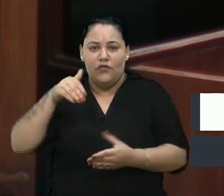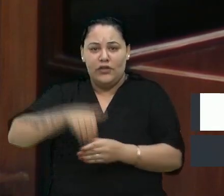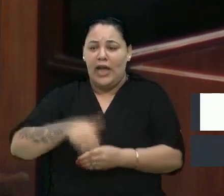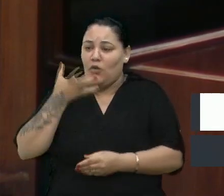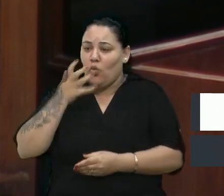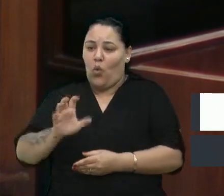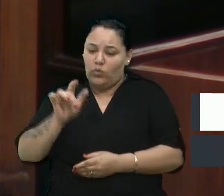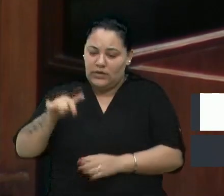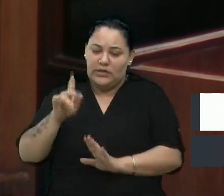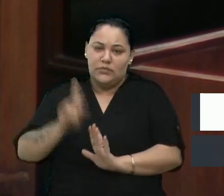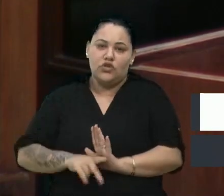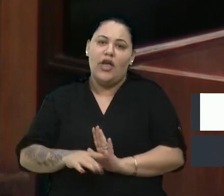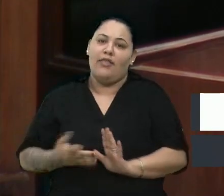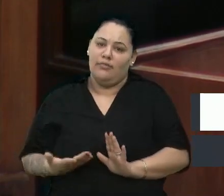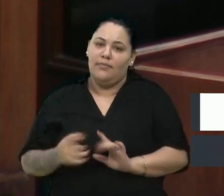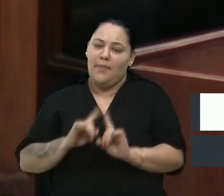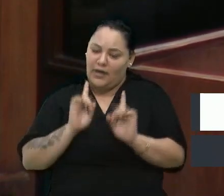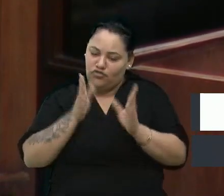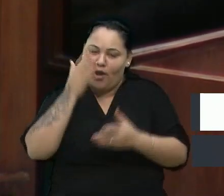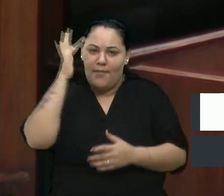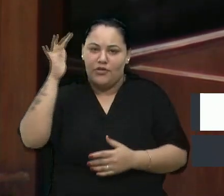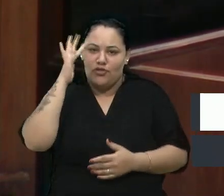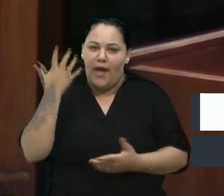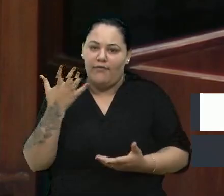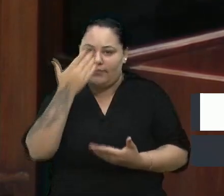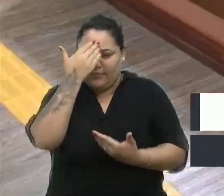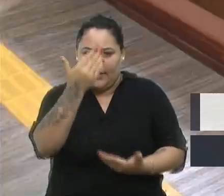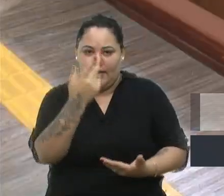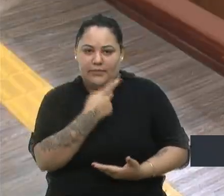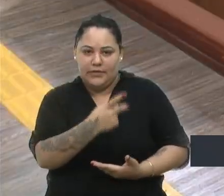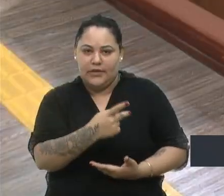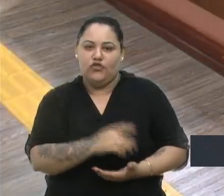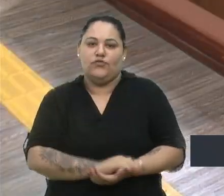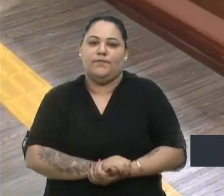mas a gente já imaginava. Obrigado, senhor presidente. Obrigado, Zanquim.